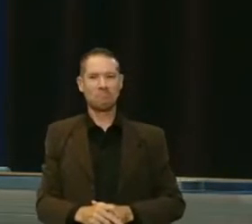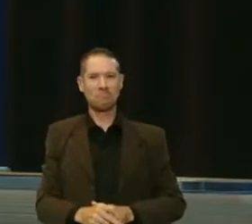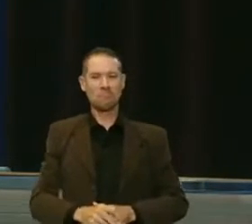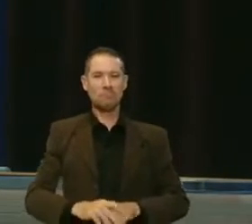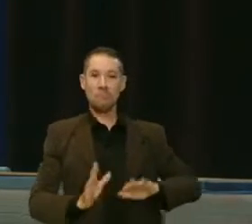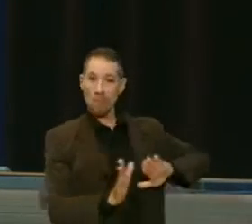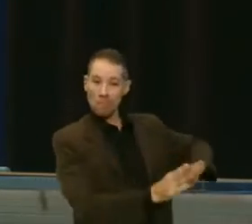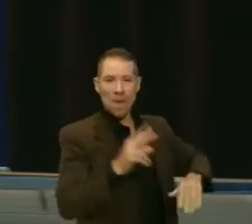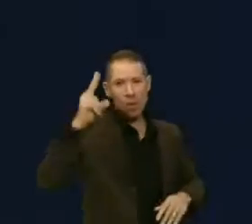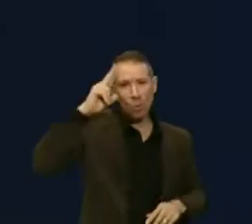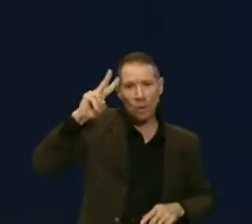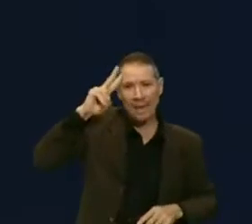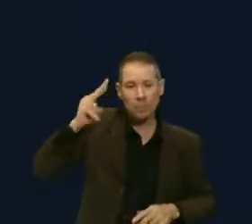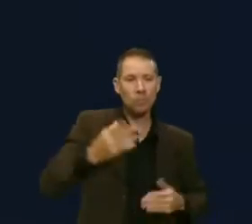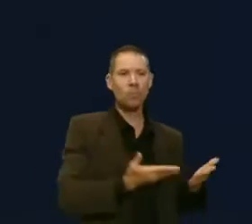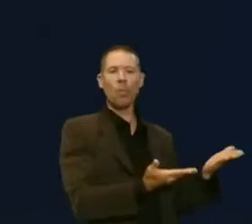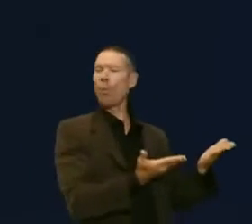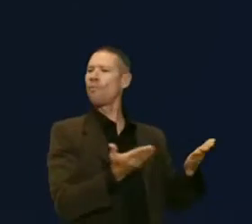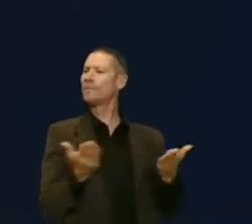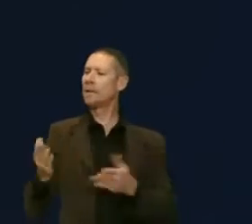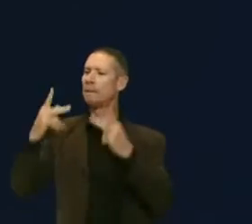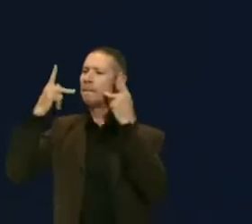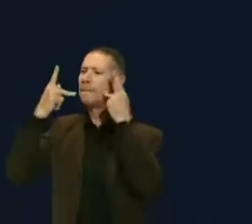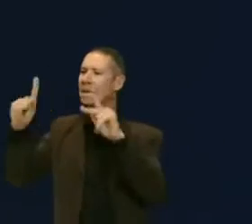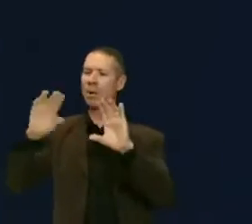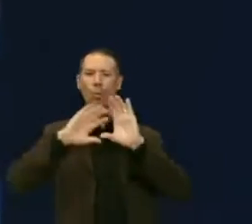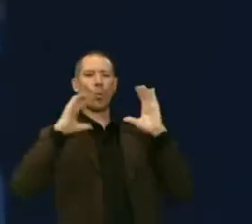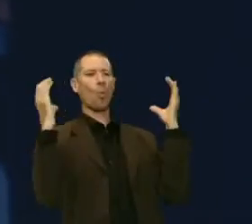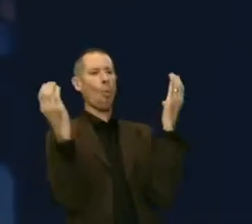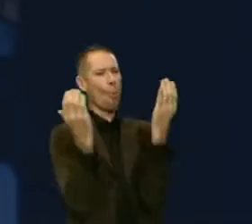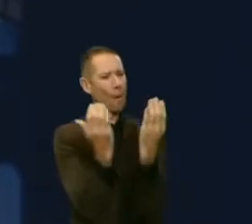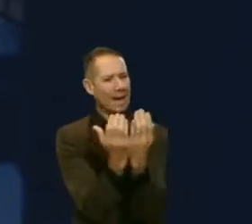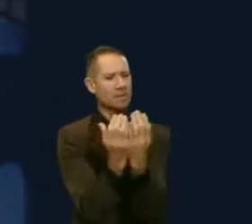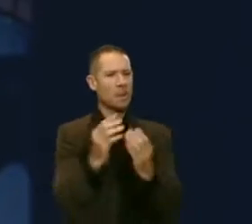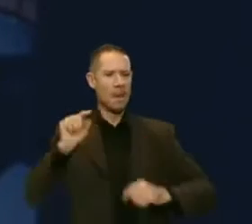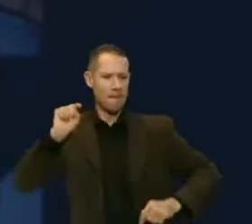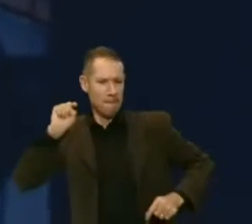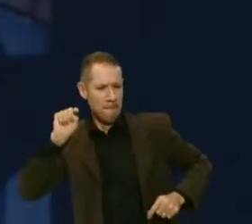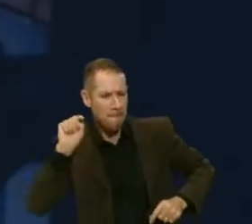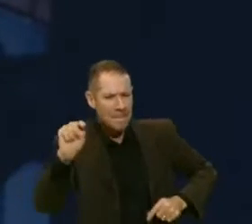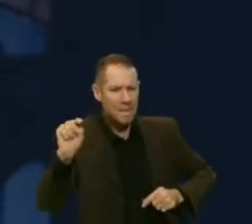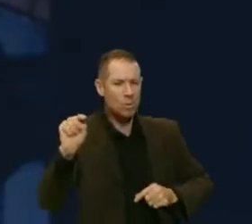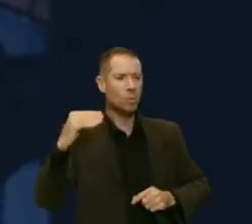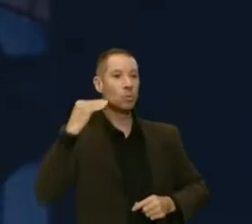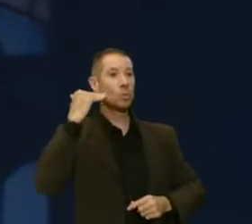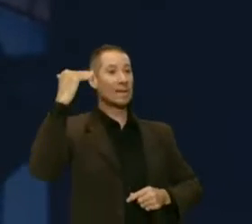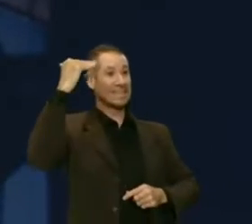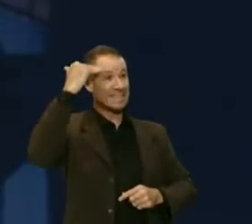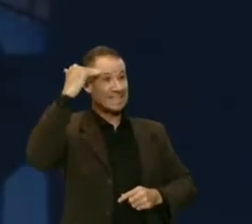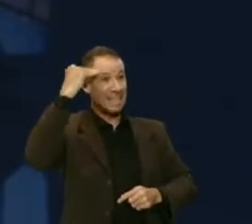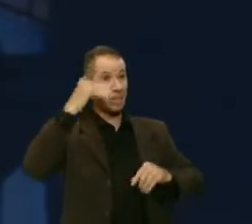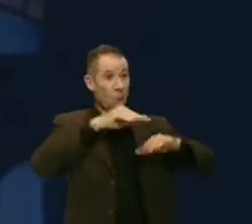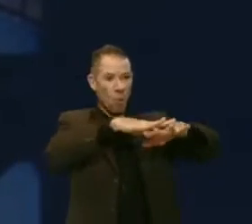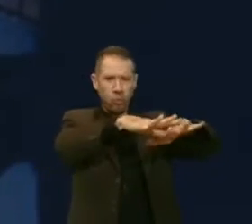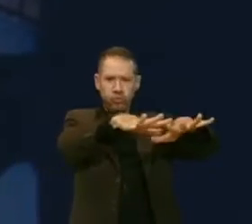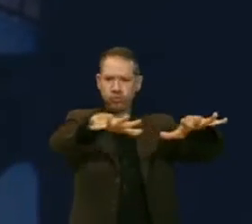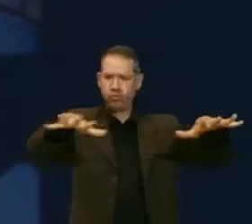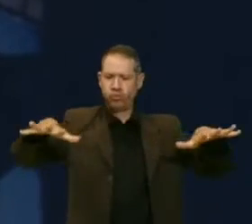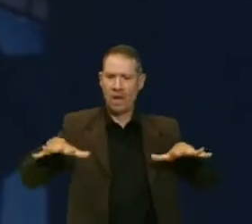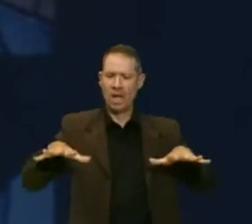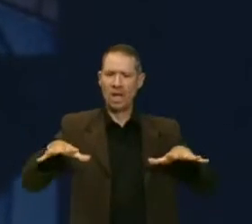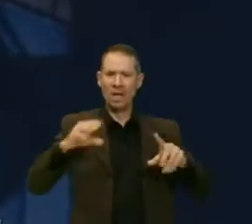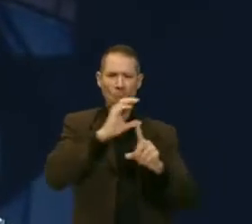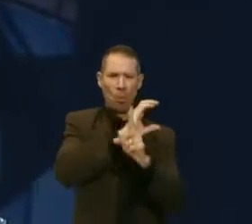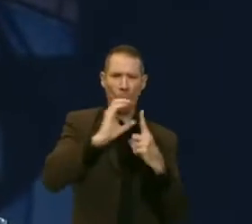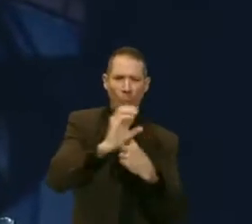Lembro uma vez que fui convidado para pregar no congresso, tinha 1000 adolescentes. Um dia antes eu fui ver o lugar de culto, era um